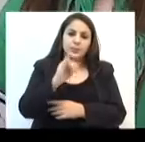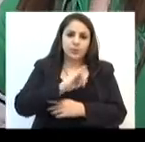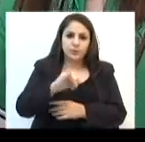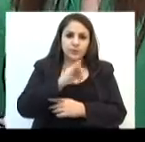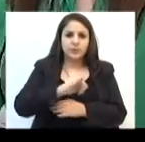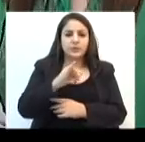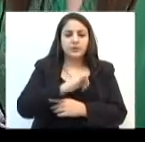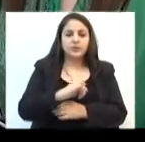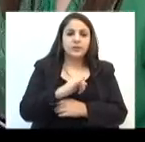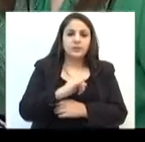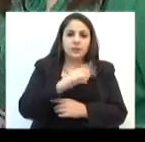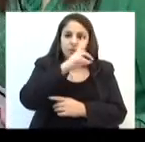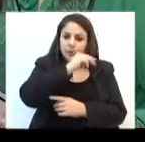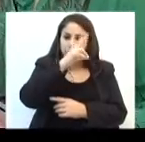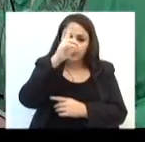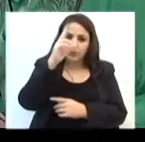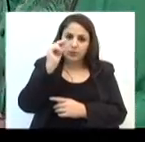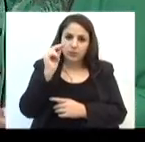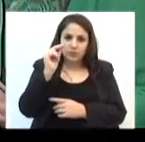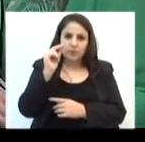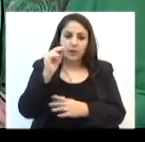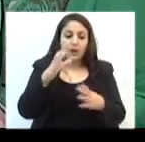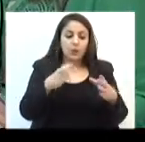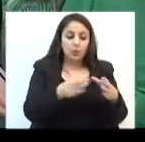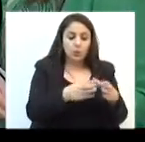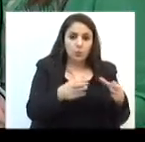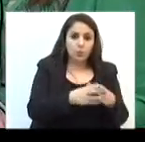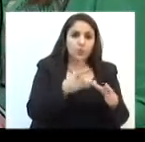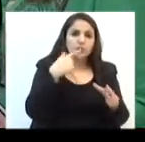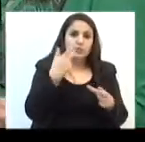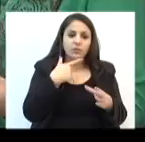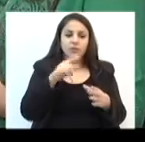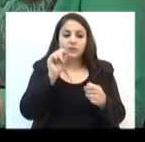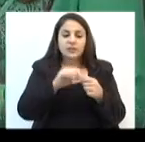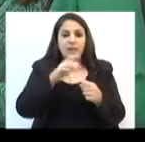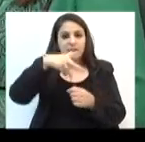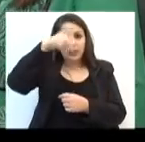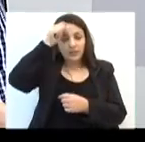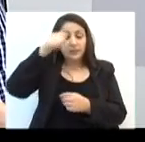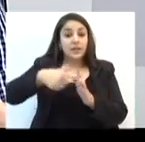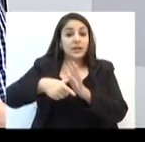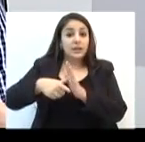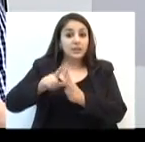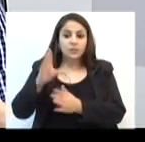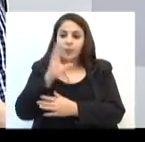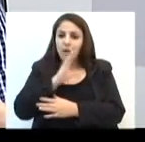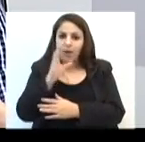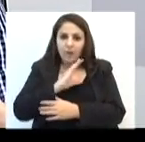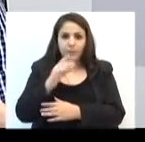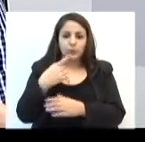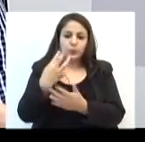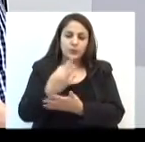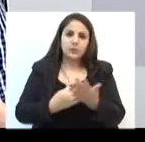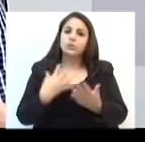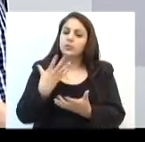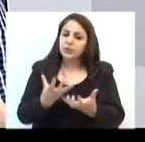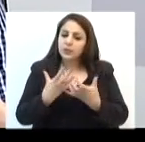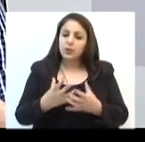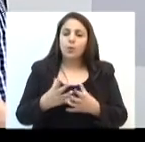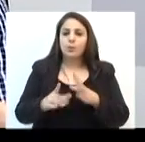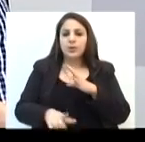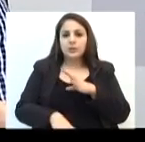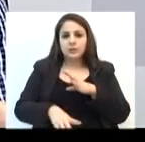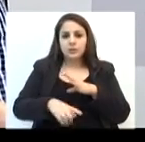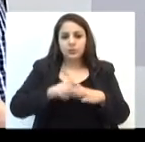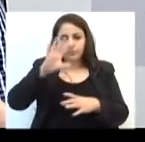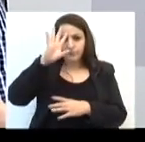a importância do Poder Legislativo fazer a análise o quanto antes desse texto. Nós esperamos uma decisão a